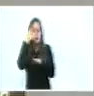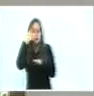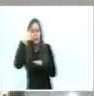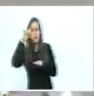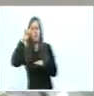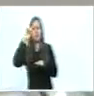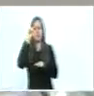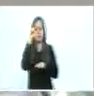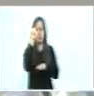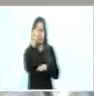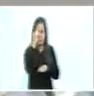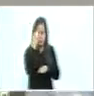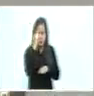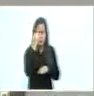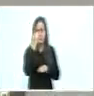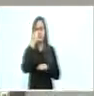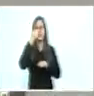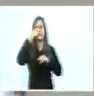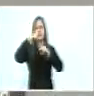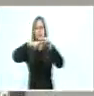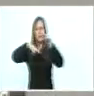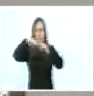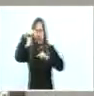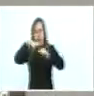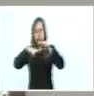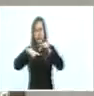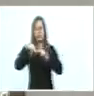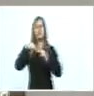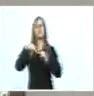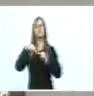8 de junho, nós tivemos